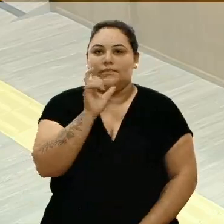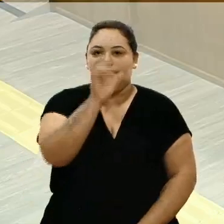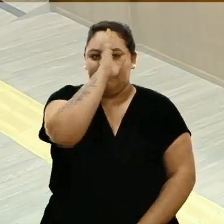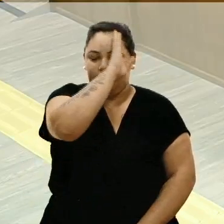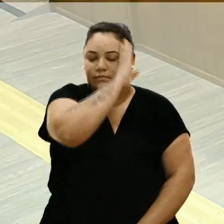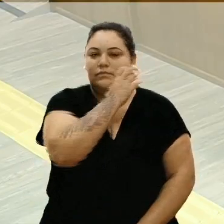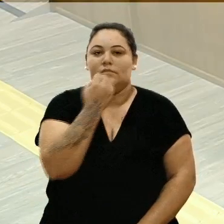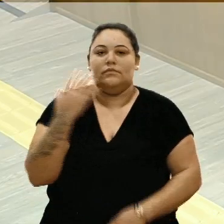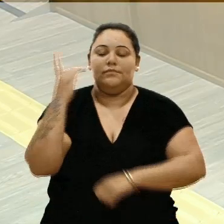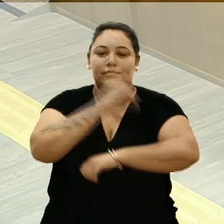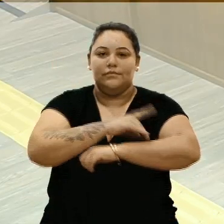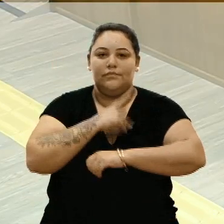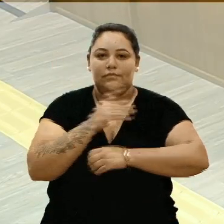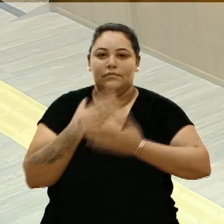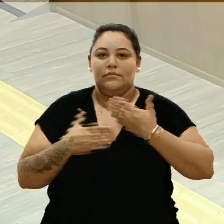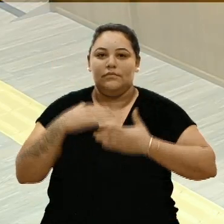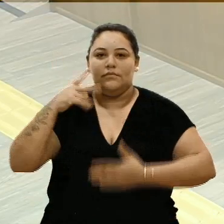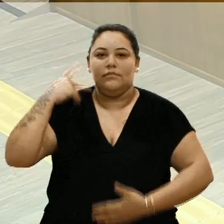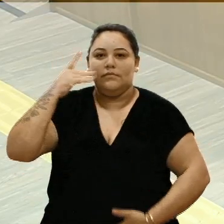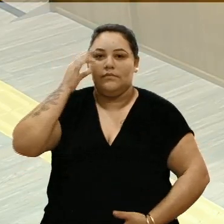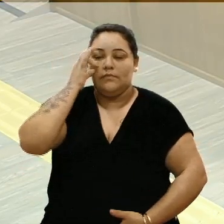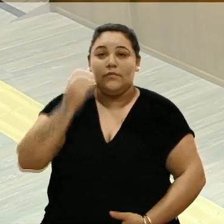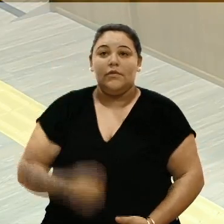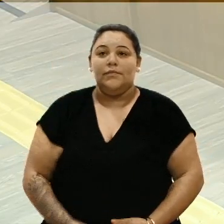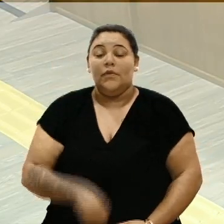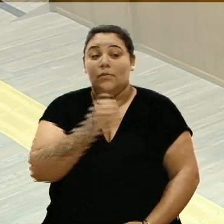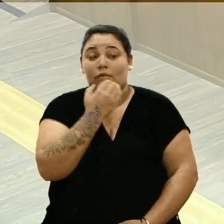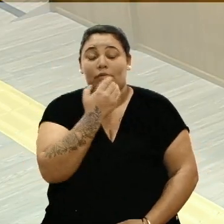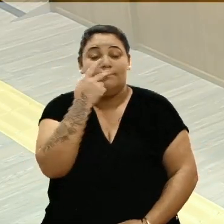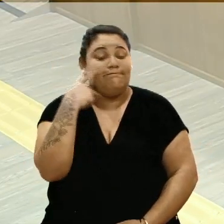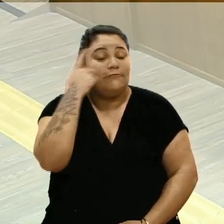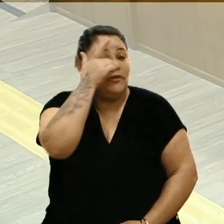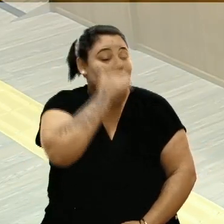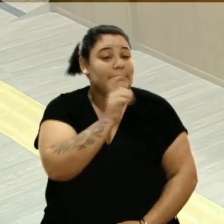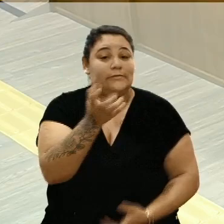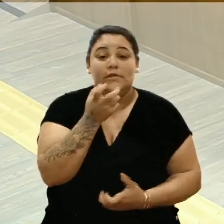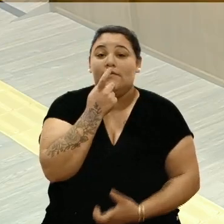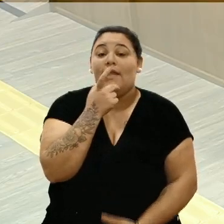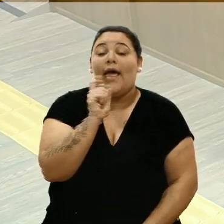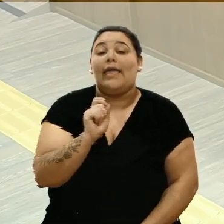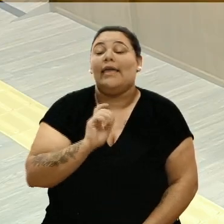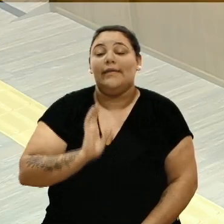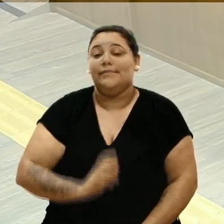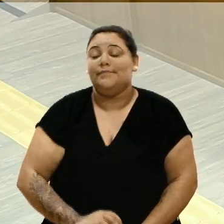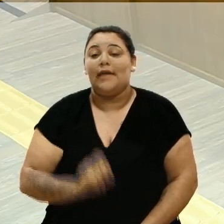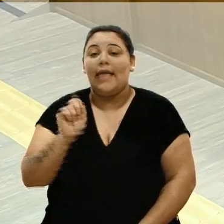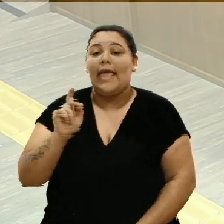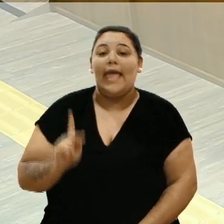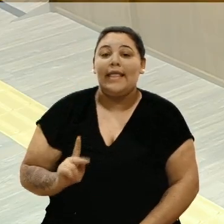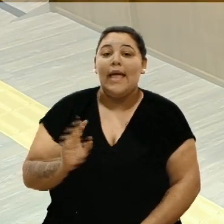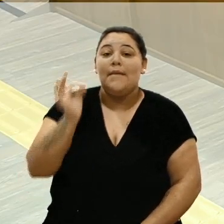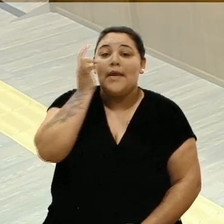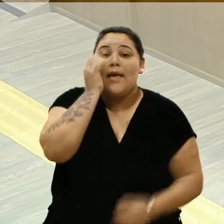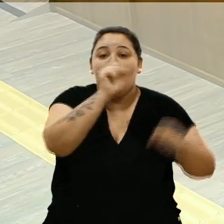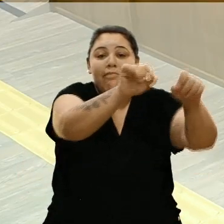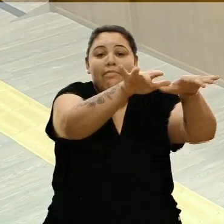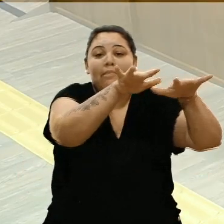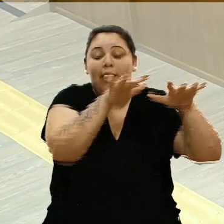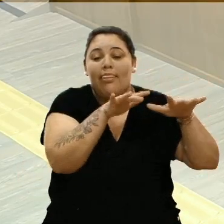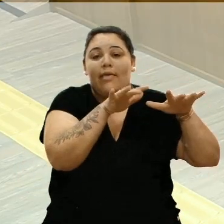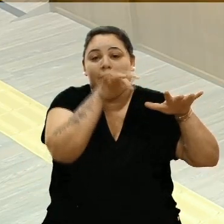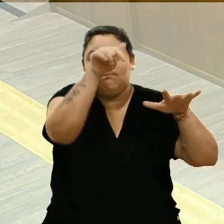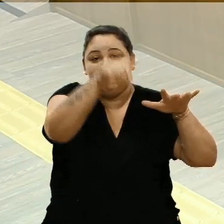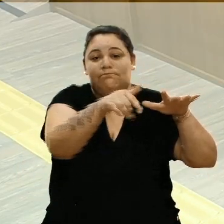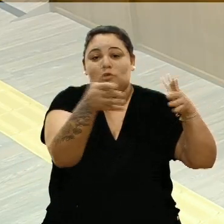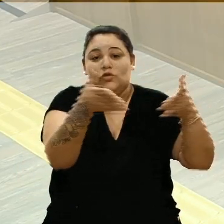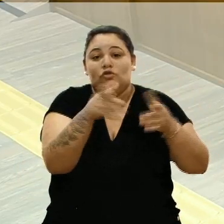Senhor presidente, senhores vereadores. Bom, vereador Lucas, eu queria dizer assim que quem está aqui nesse plenário e quem vai